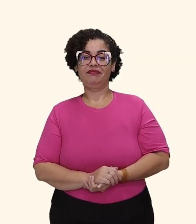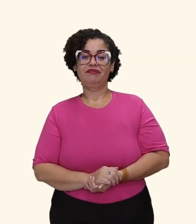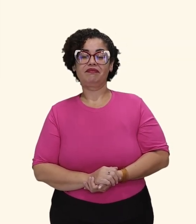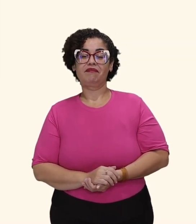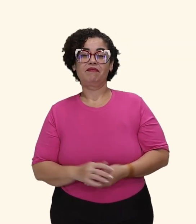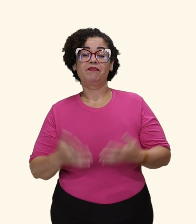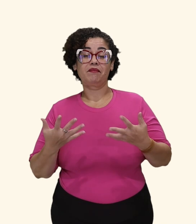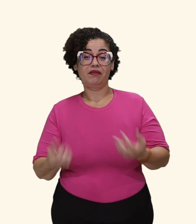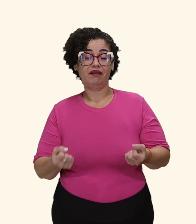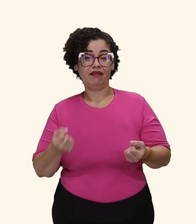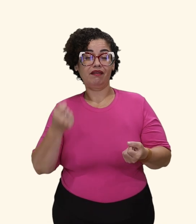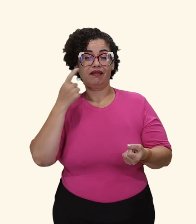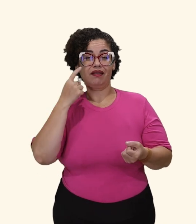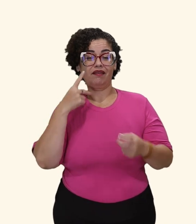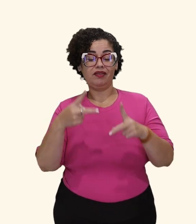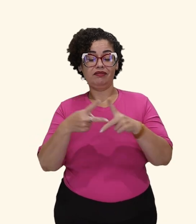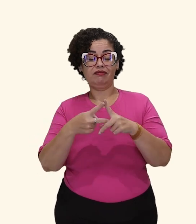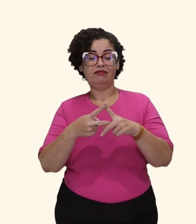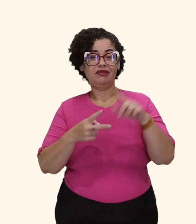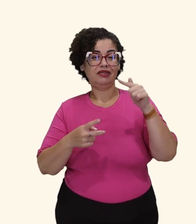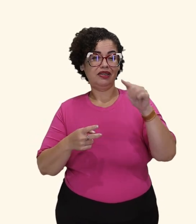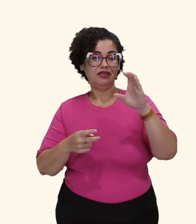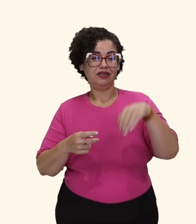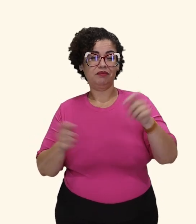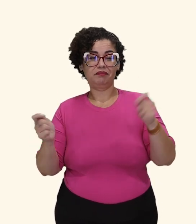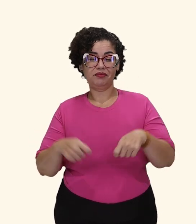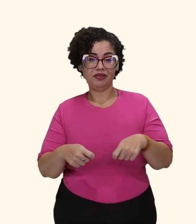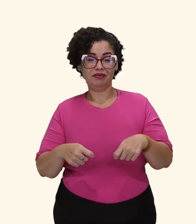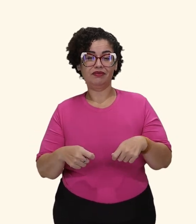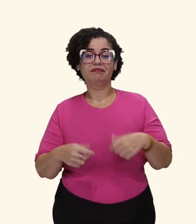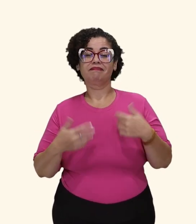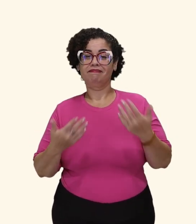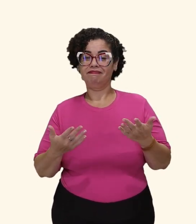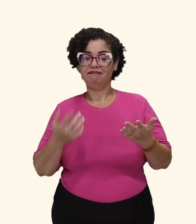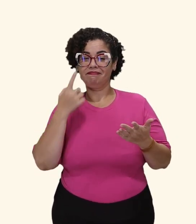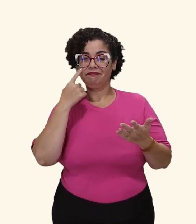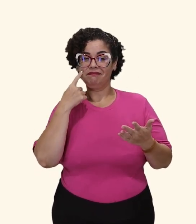Então, vamos ver aqui que se com um lado de 7 centímetros a gente vai conseguir.